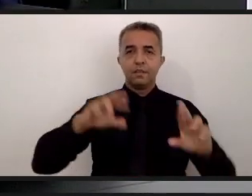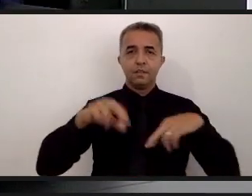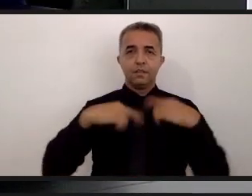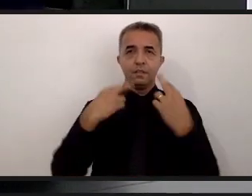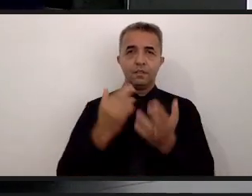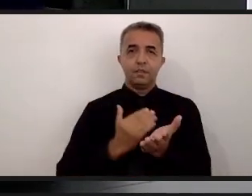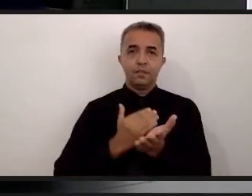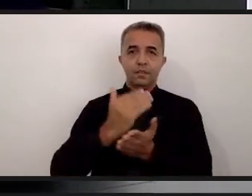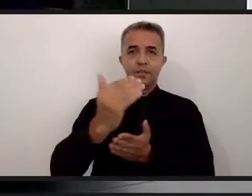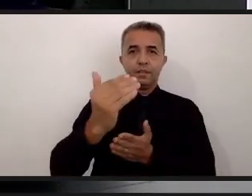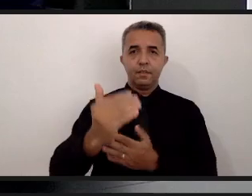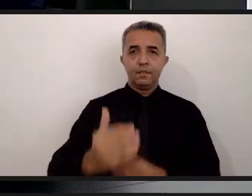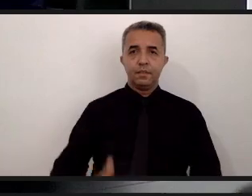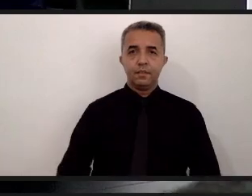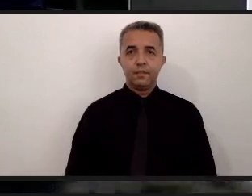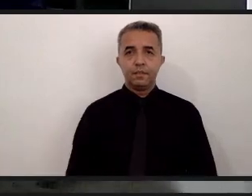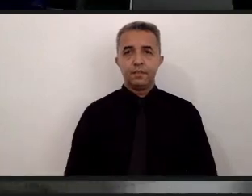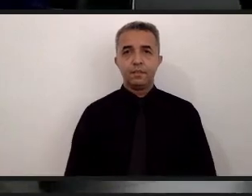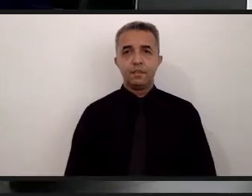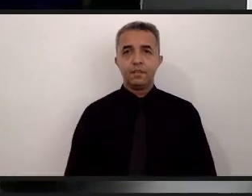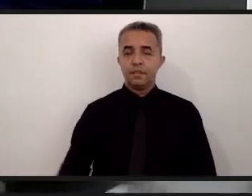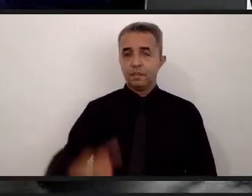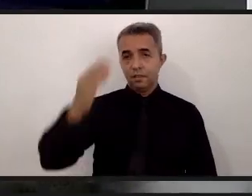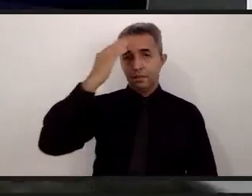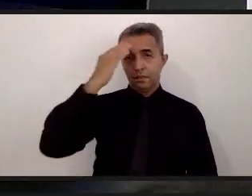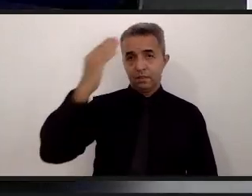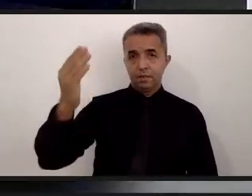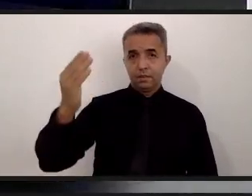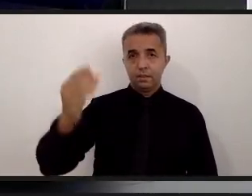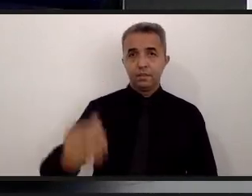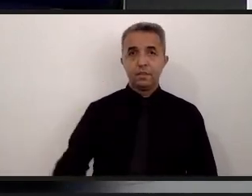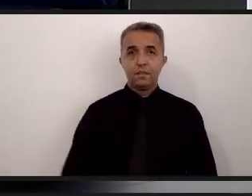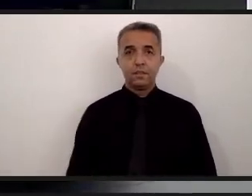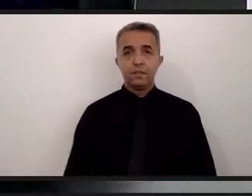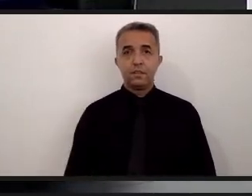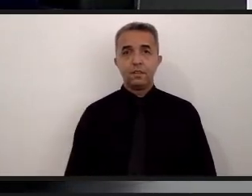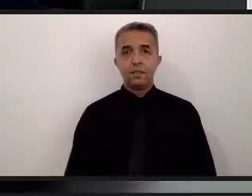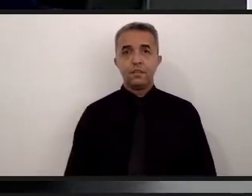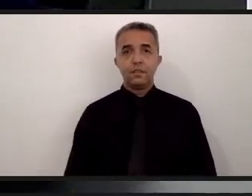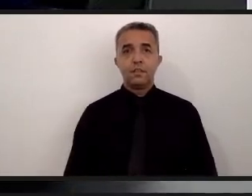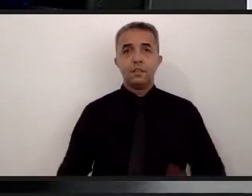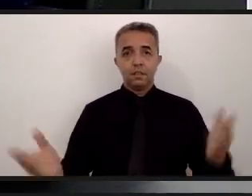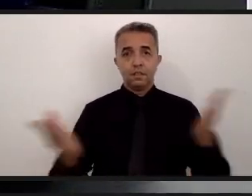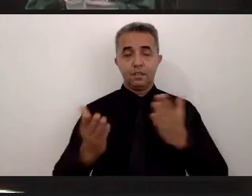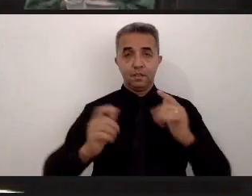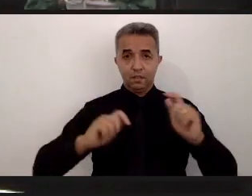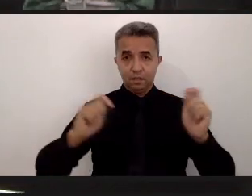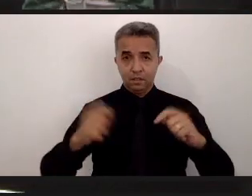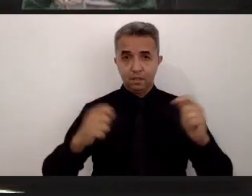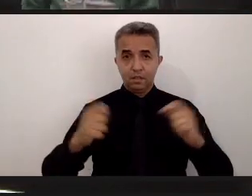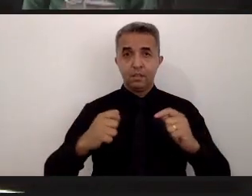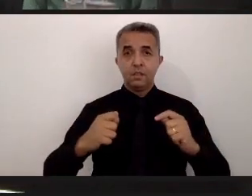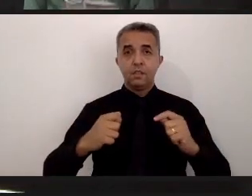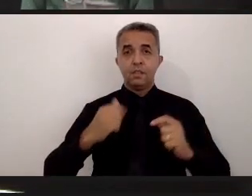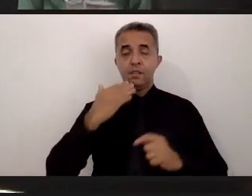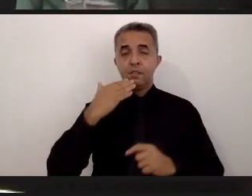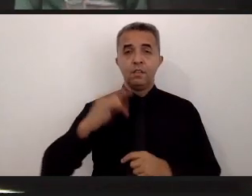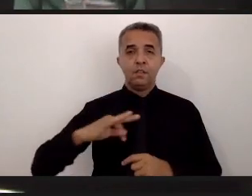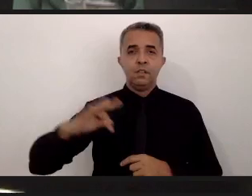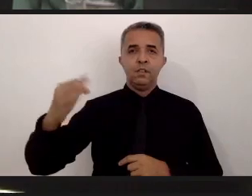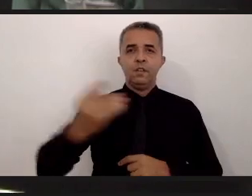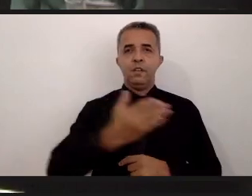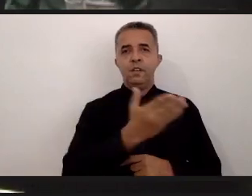solene. Obrigado, vereador. Nesse momento, sendo possível, nesse momento, pedimos a todos os